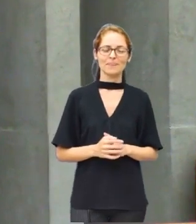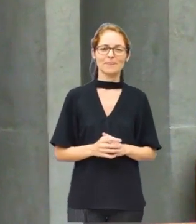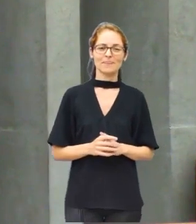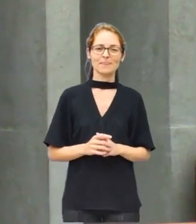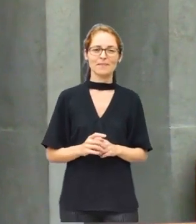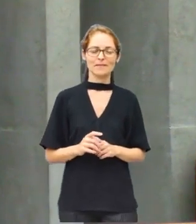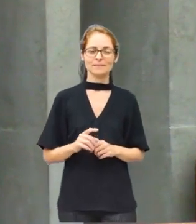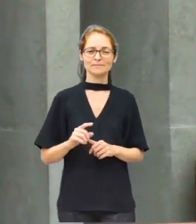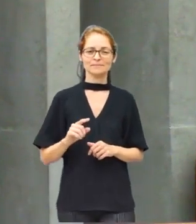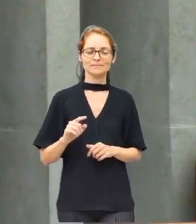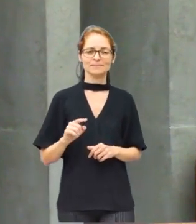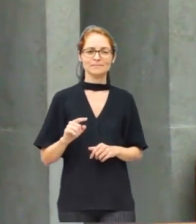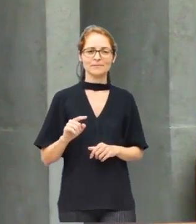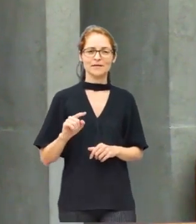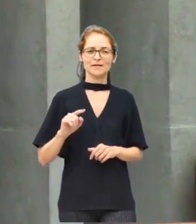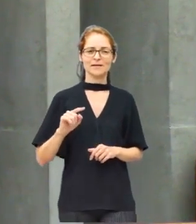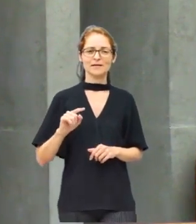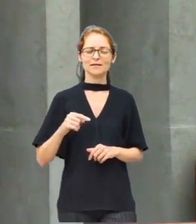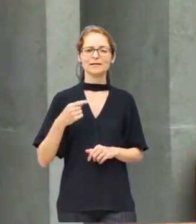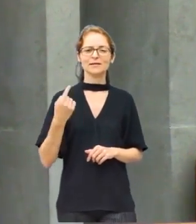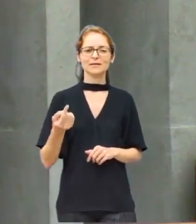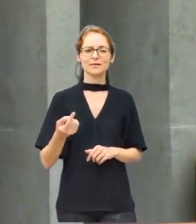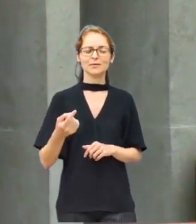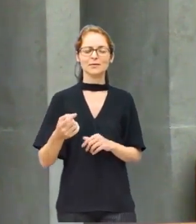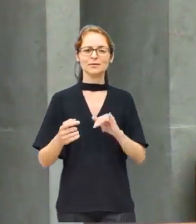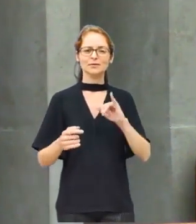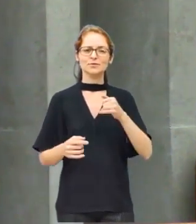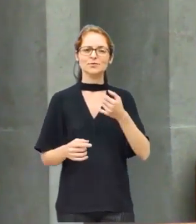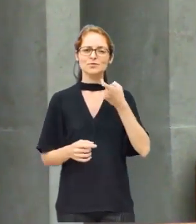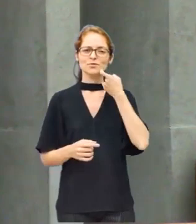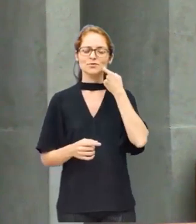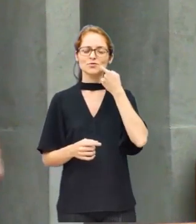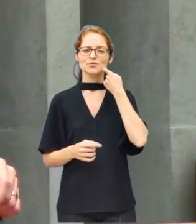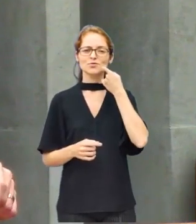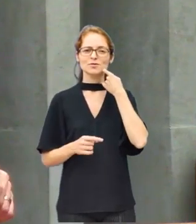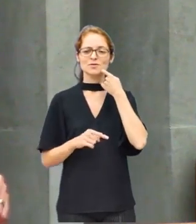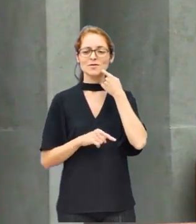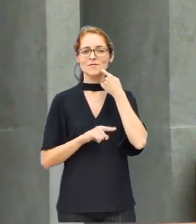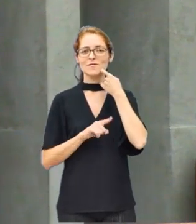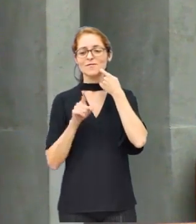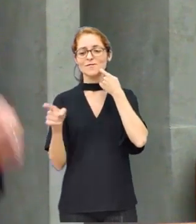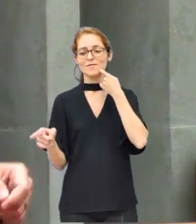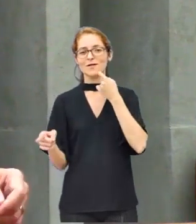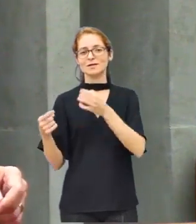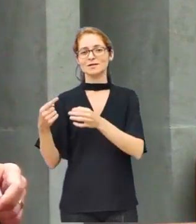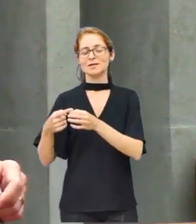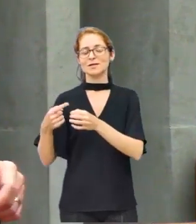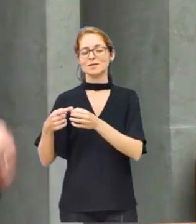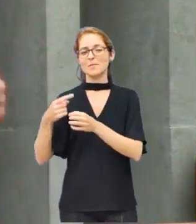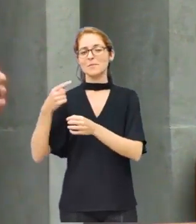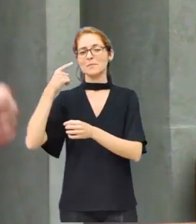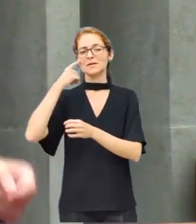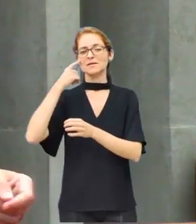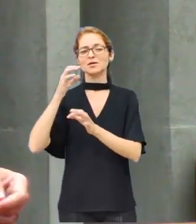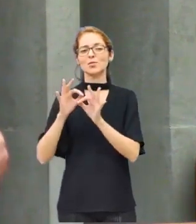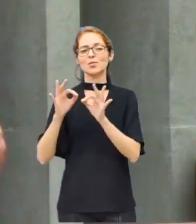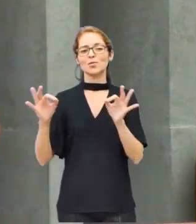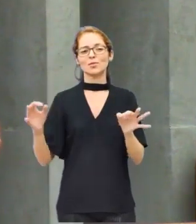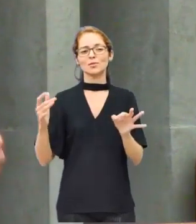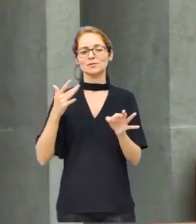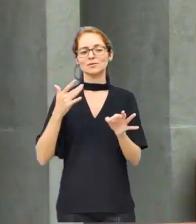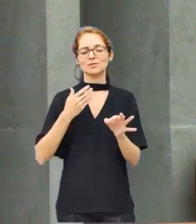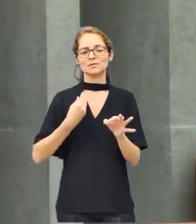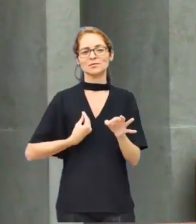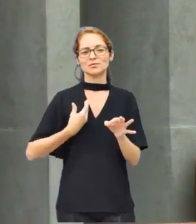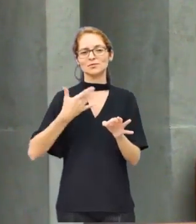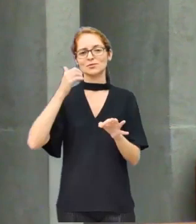aqui esse homem querendo ir para uma cidade, pensando que lá ele estaria longe da presença